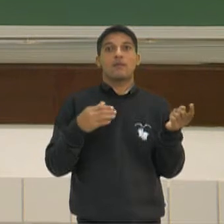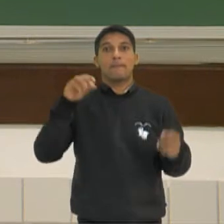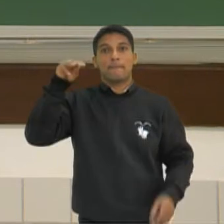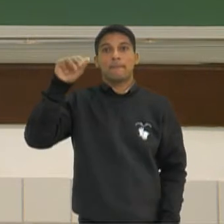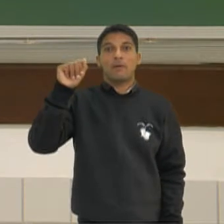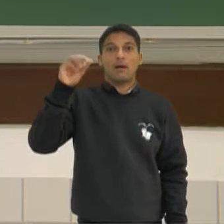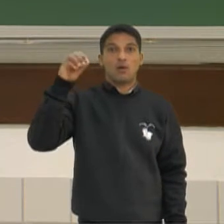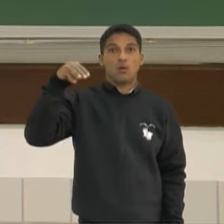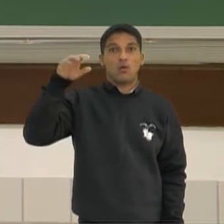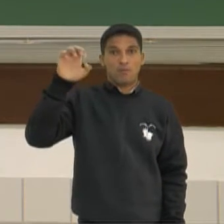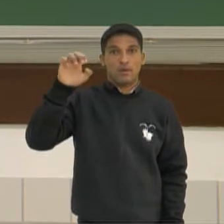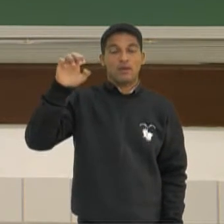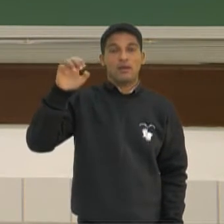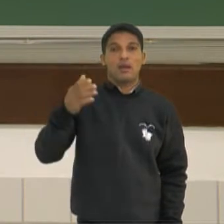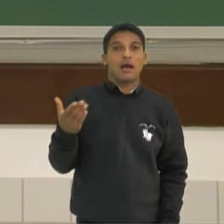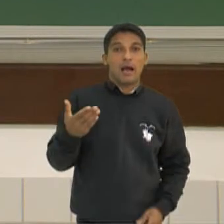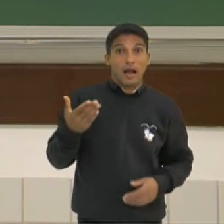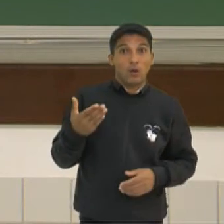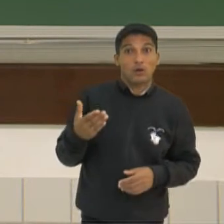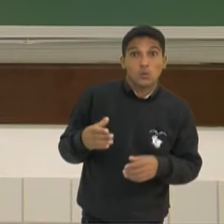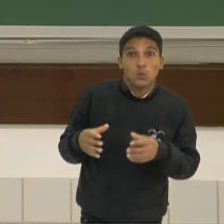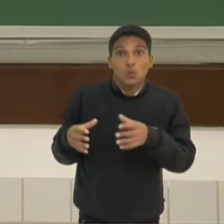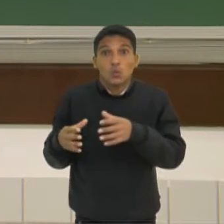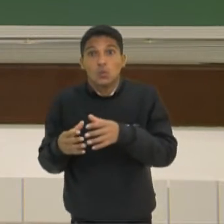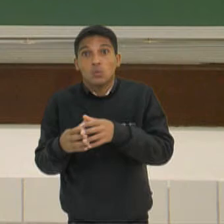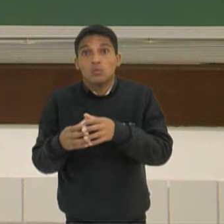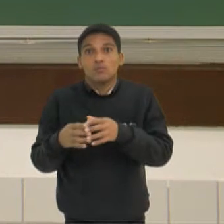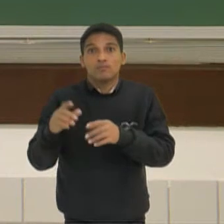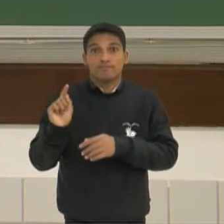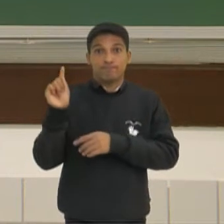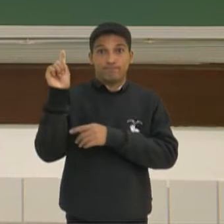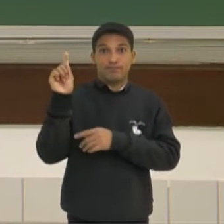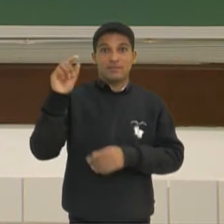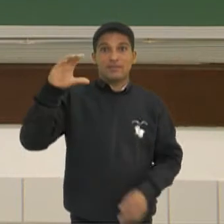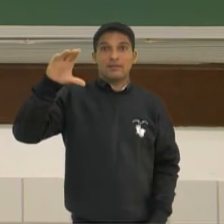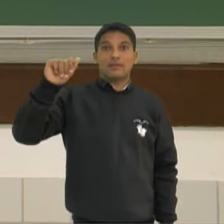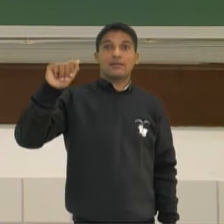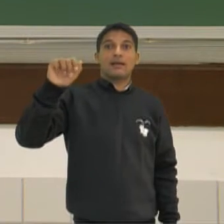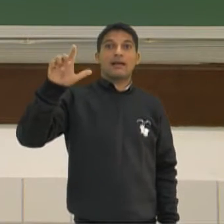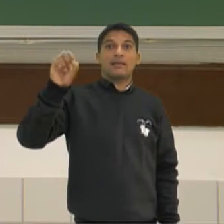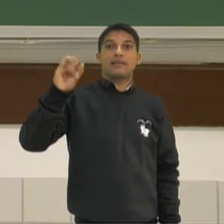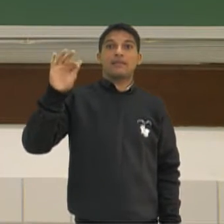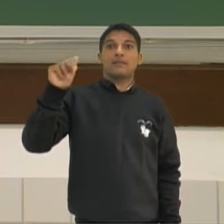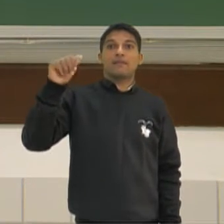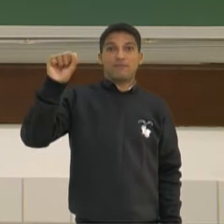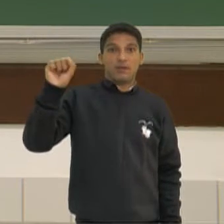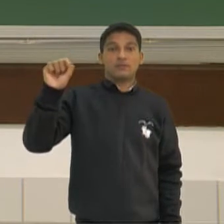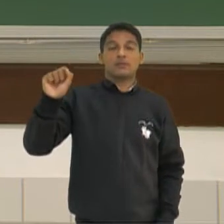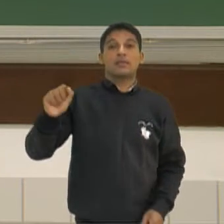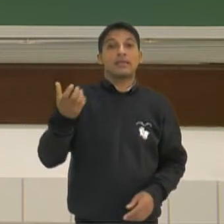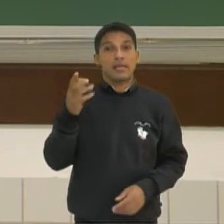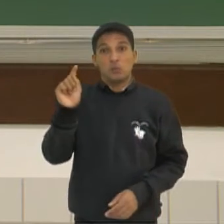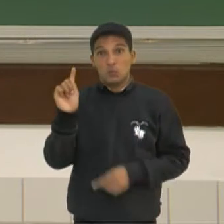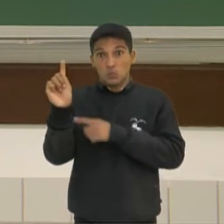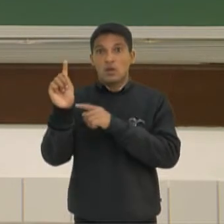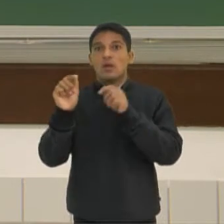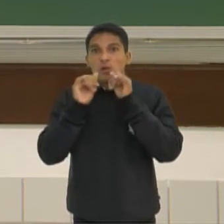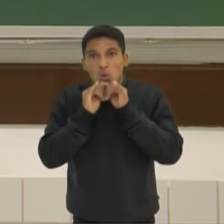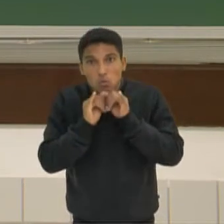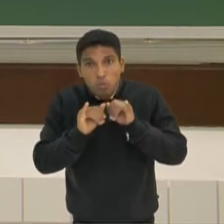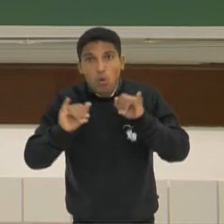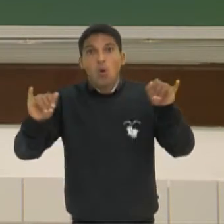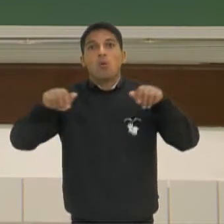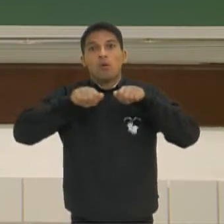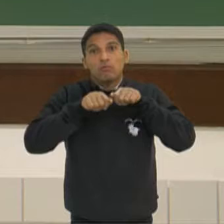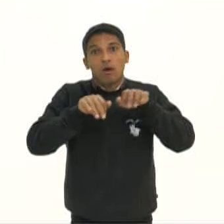o islamismo por outras regiões. E então, uma primeira dinastia quem vai fazer